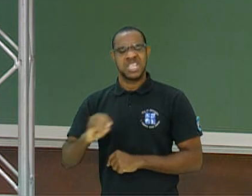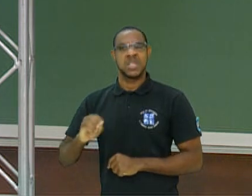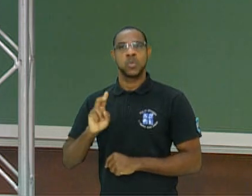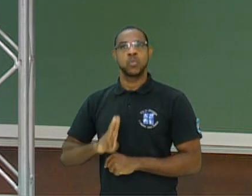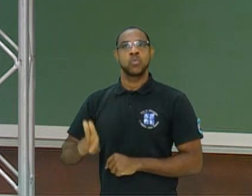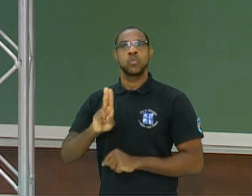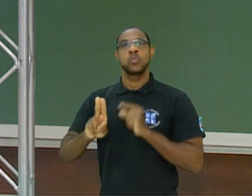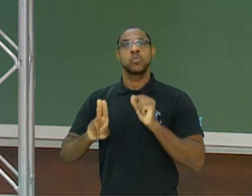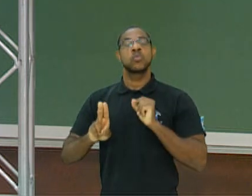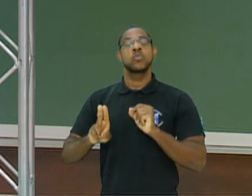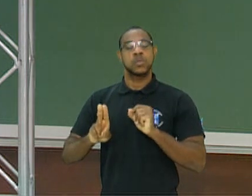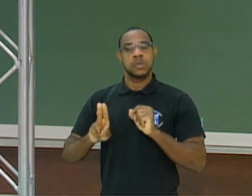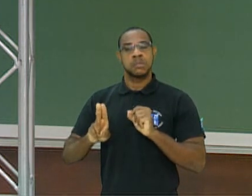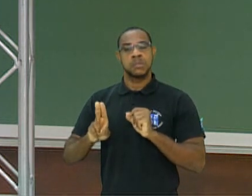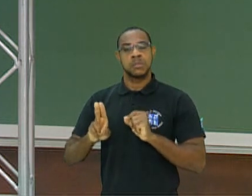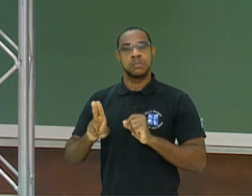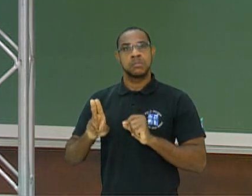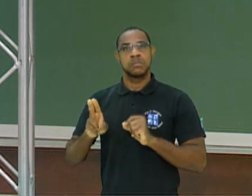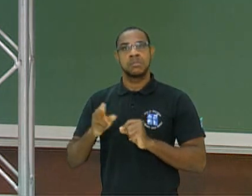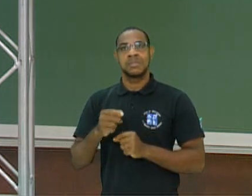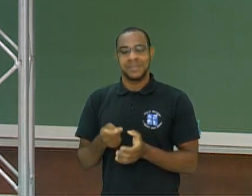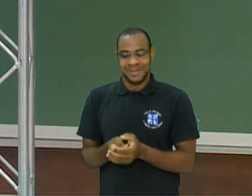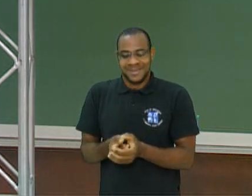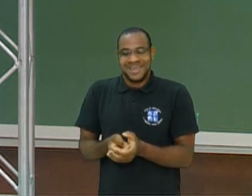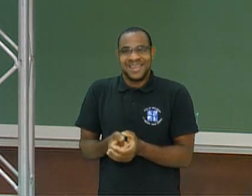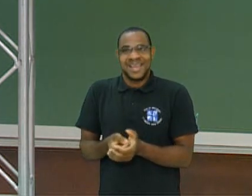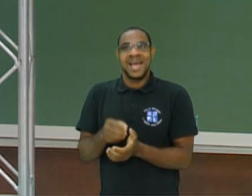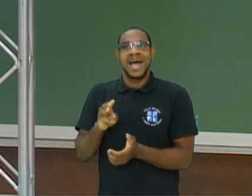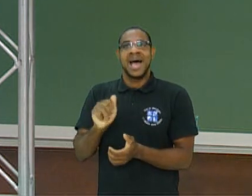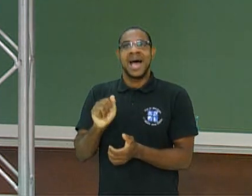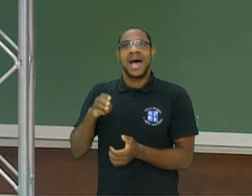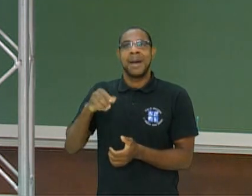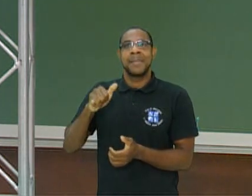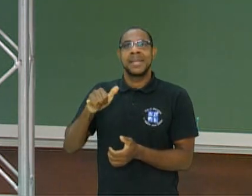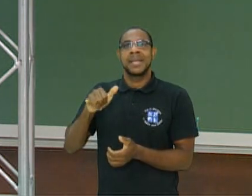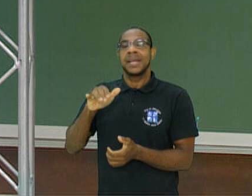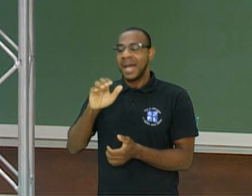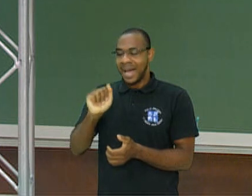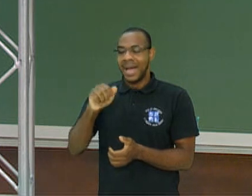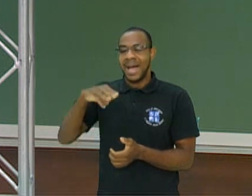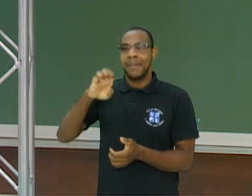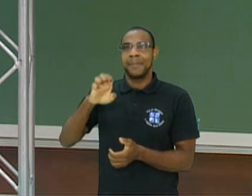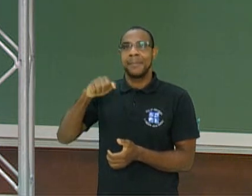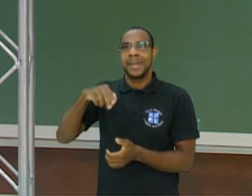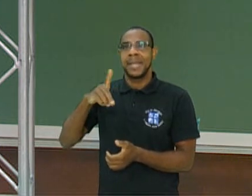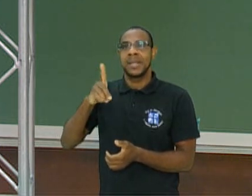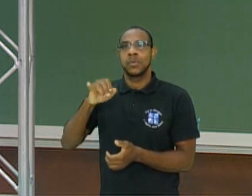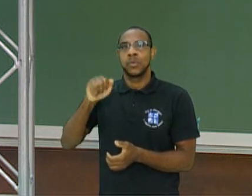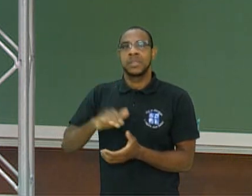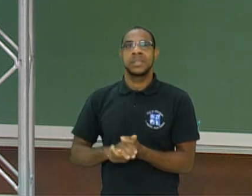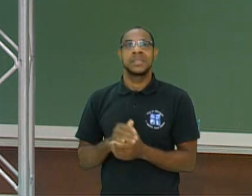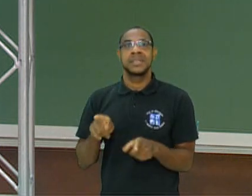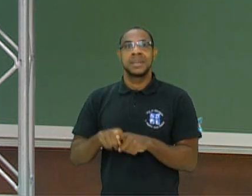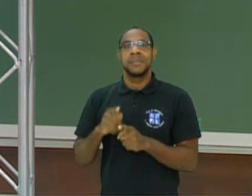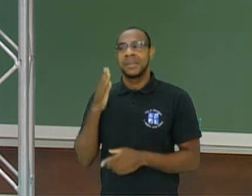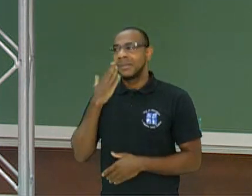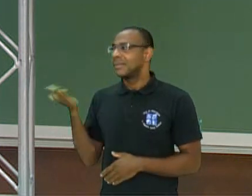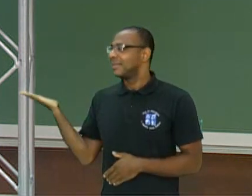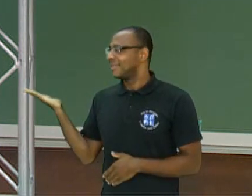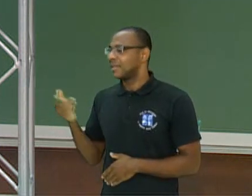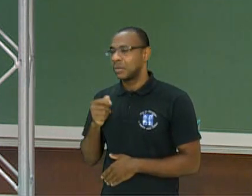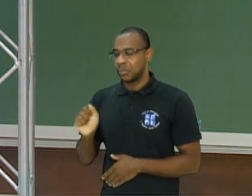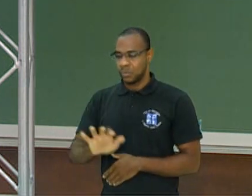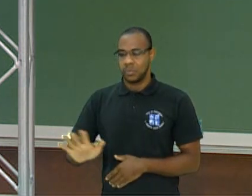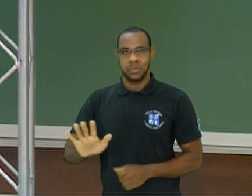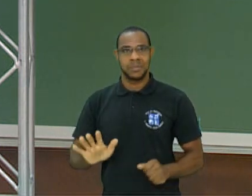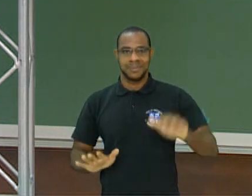usos para a utilização do amendoim. E, como nós temos uma imagem comum, Martin Luther King, he